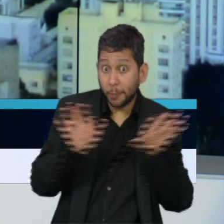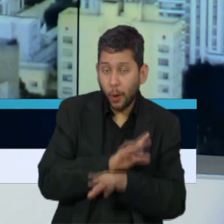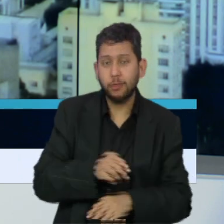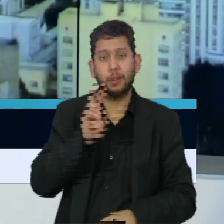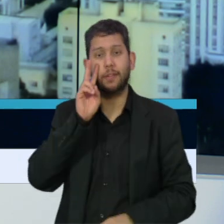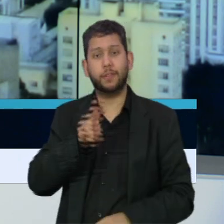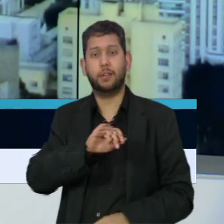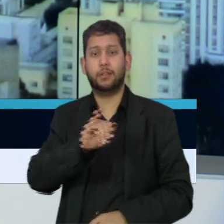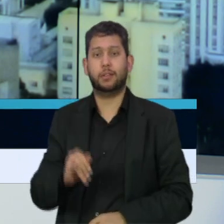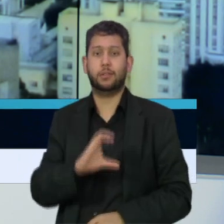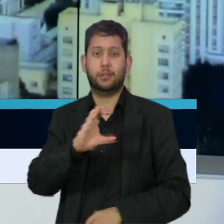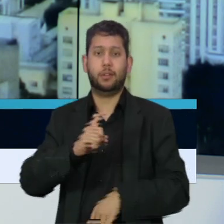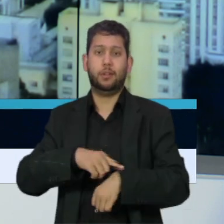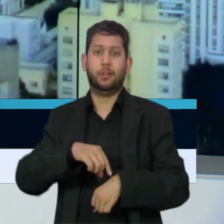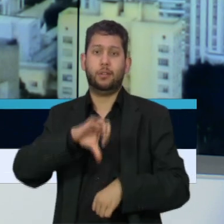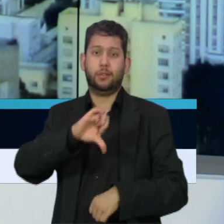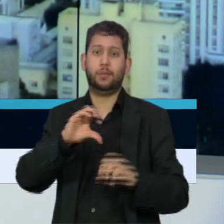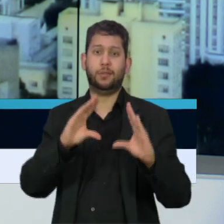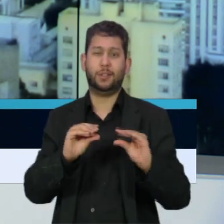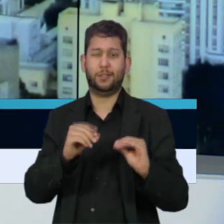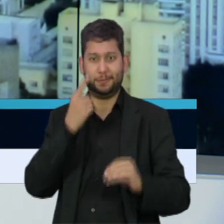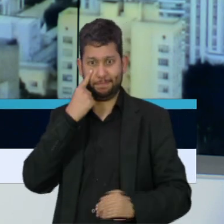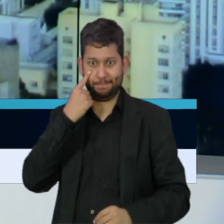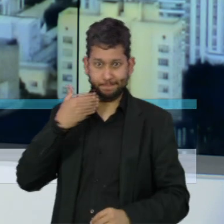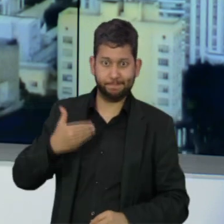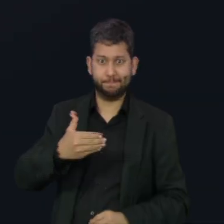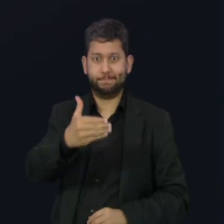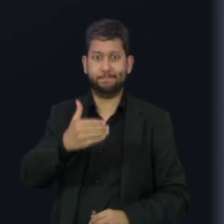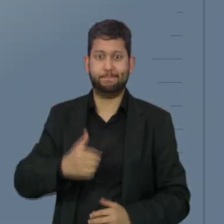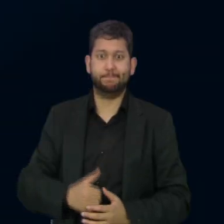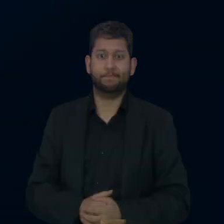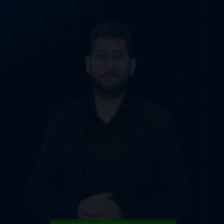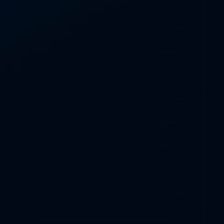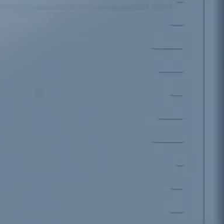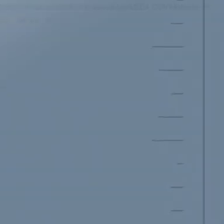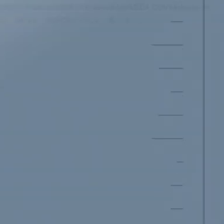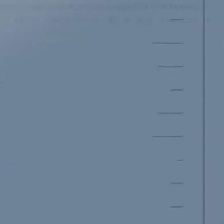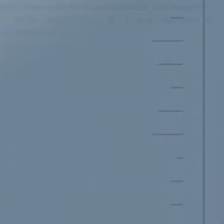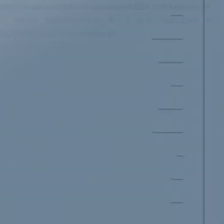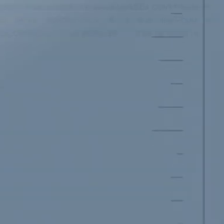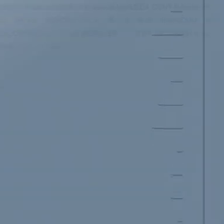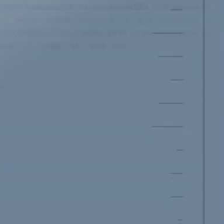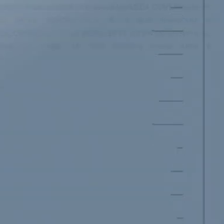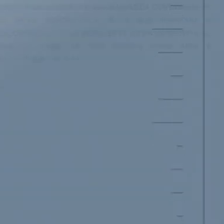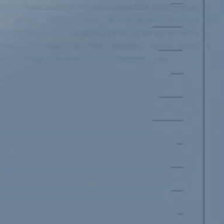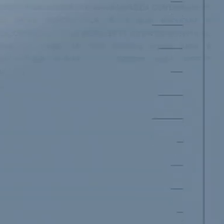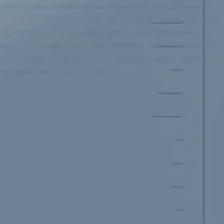Jornal da Cultura às 9 horas da noite. Até já, fique com a gente.